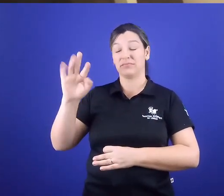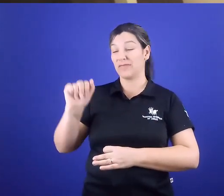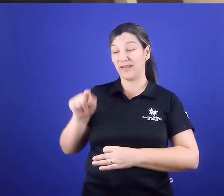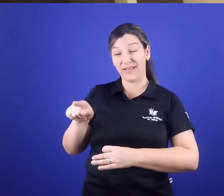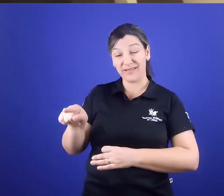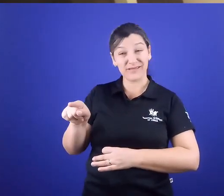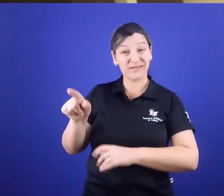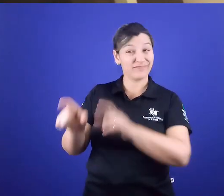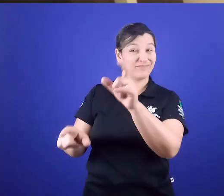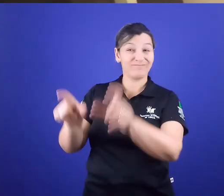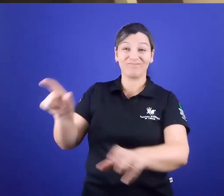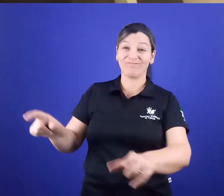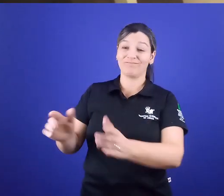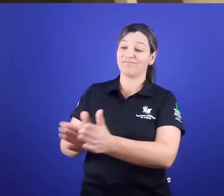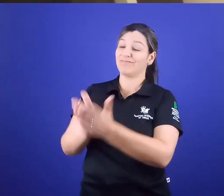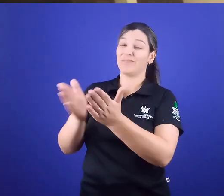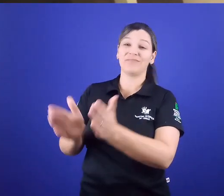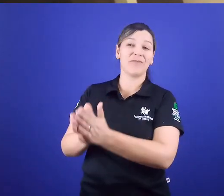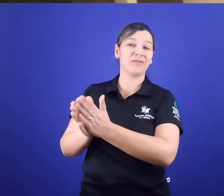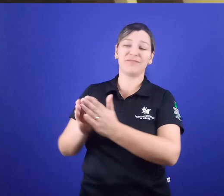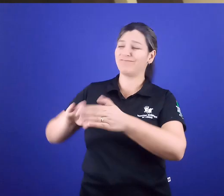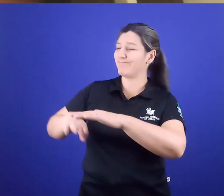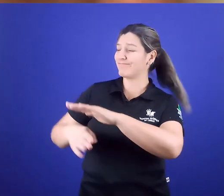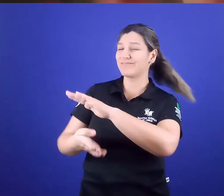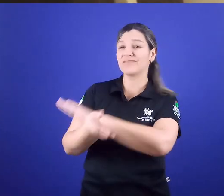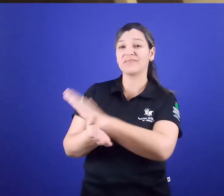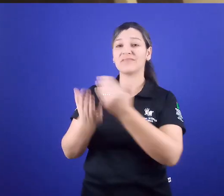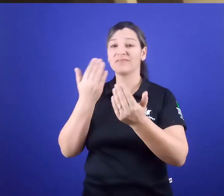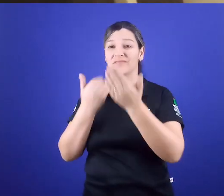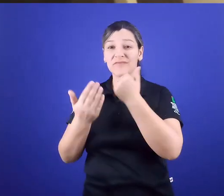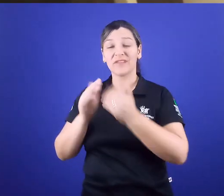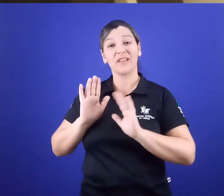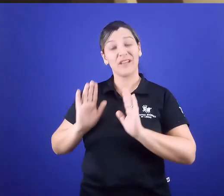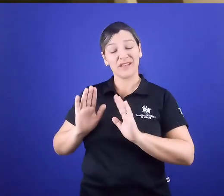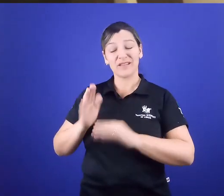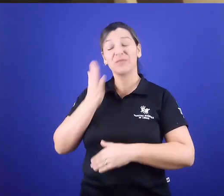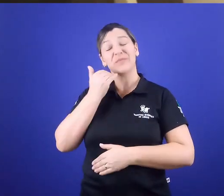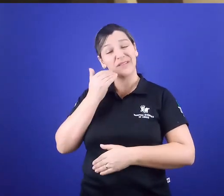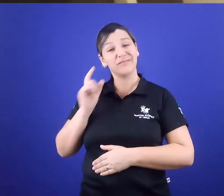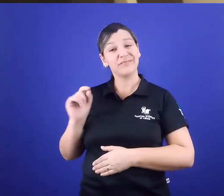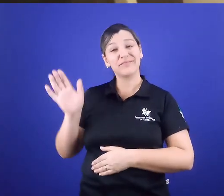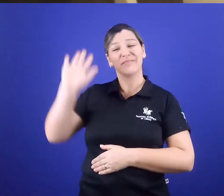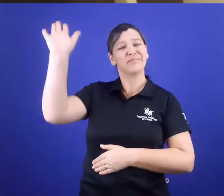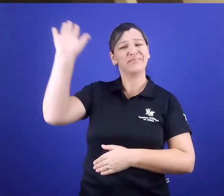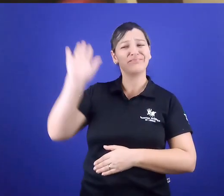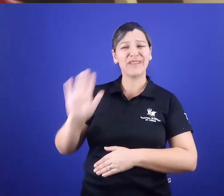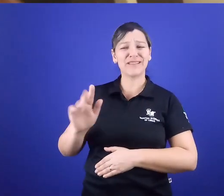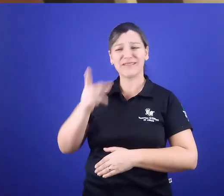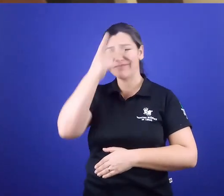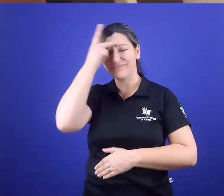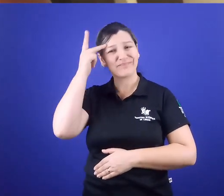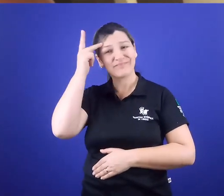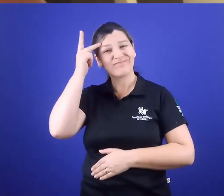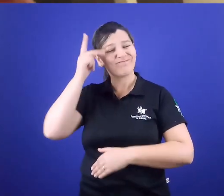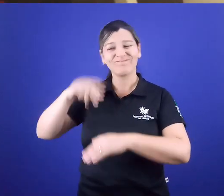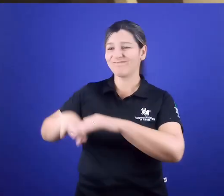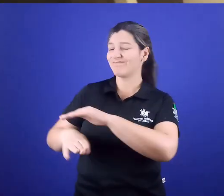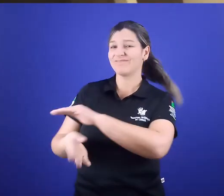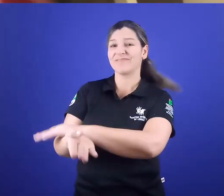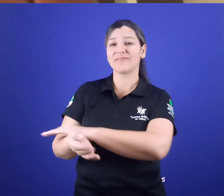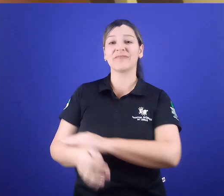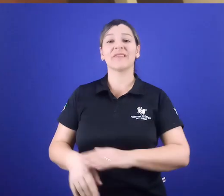comum ao paladar dela. Então ela não vai gostar. Embora seja um prato caro, não faz diferença para ela, né? Então o poder aquisitivo